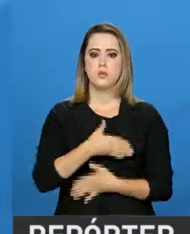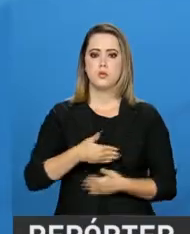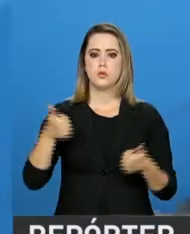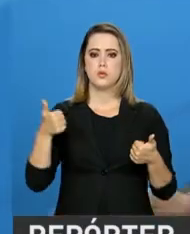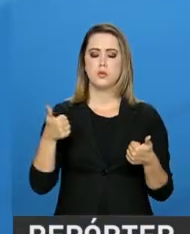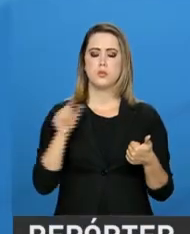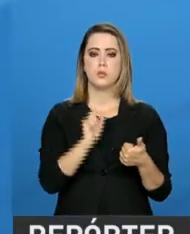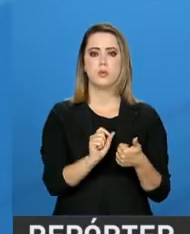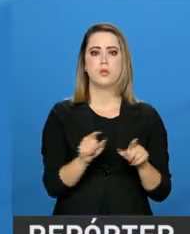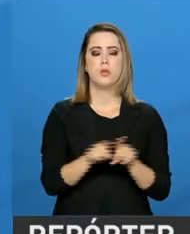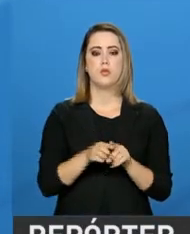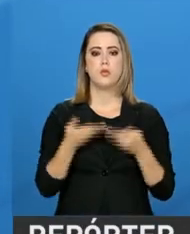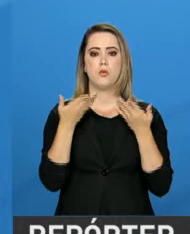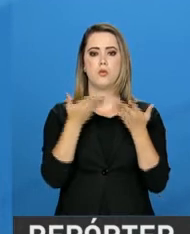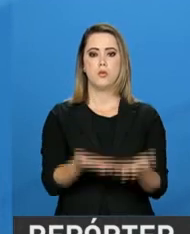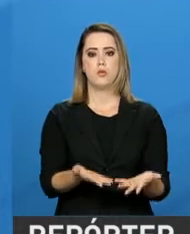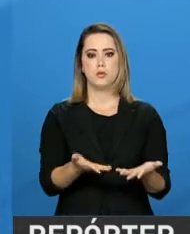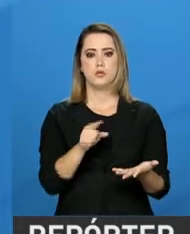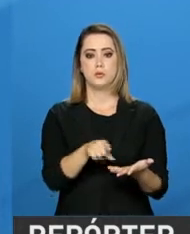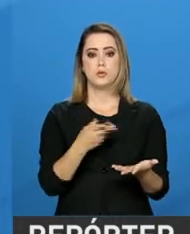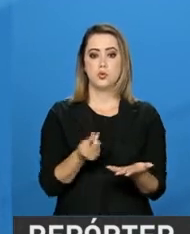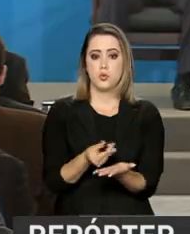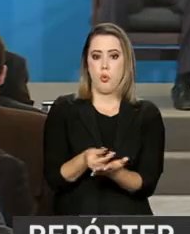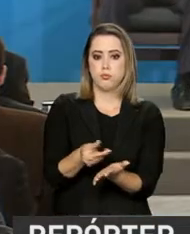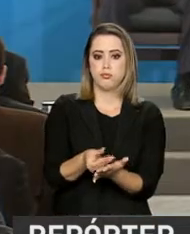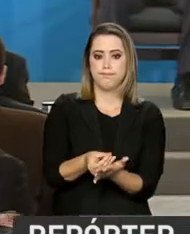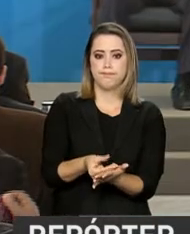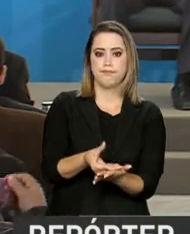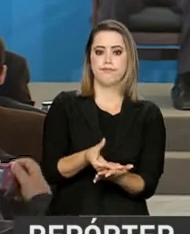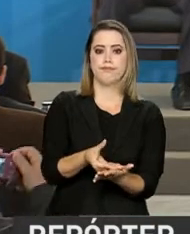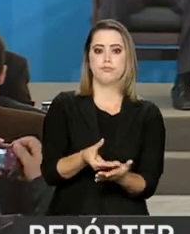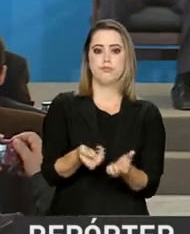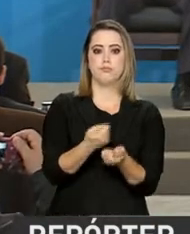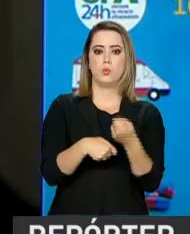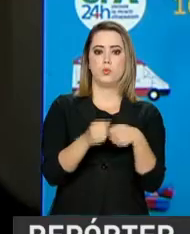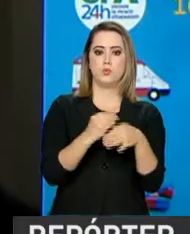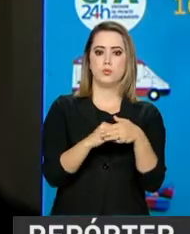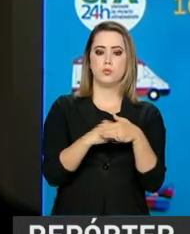está até hoje 3 bilhões de e mail